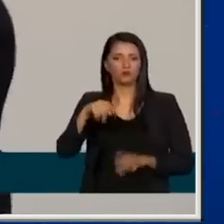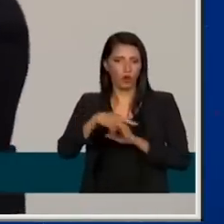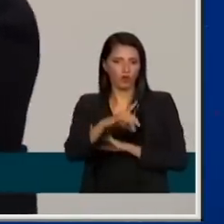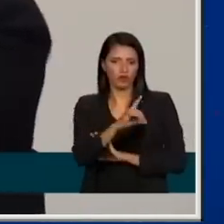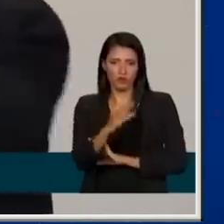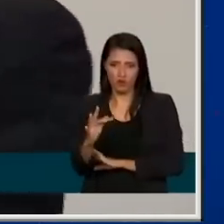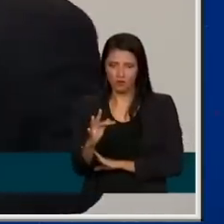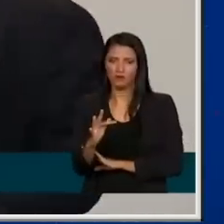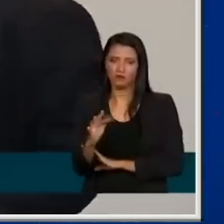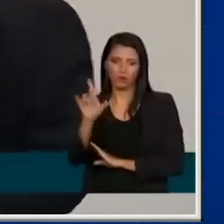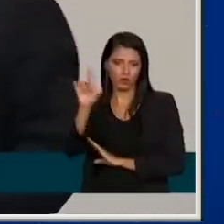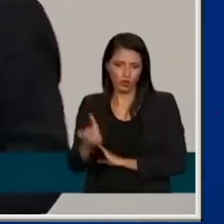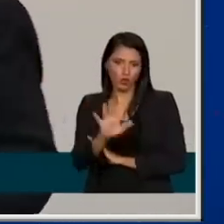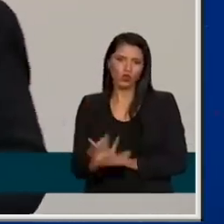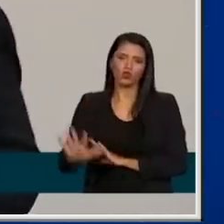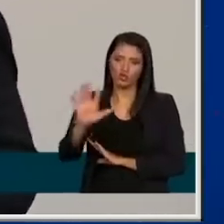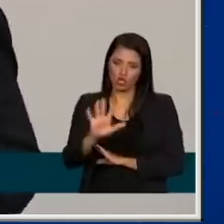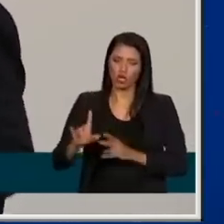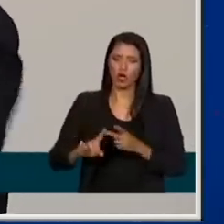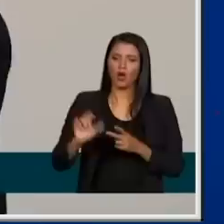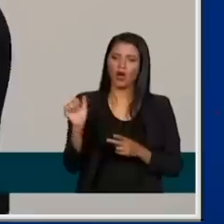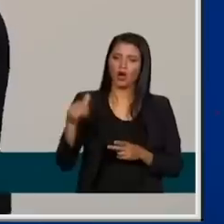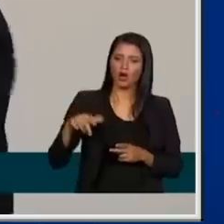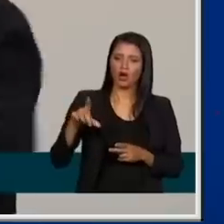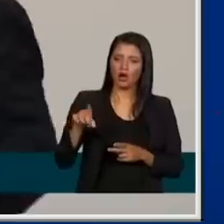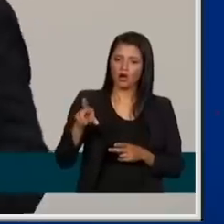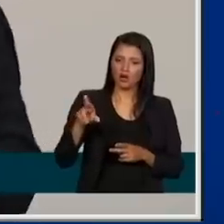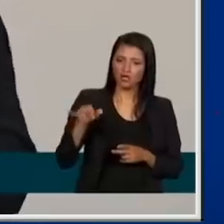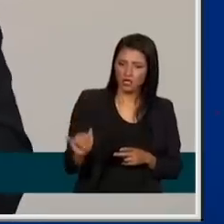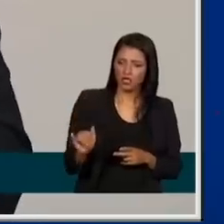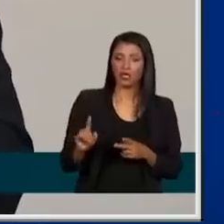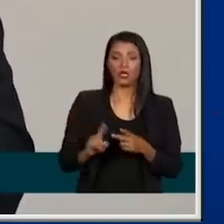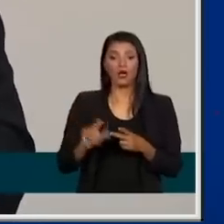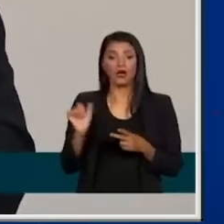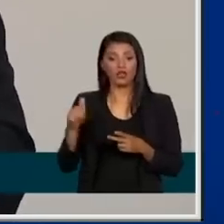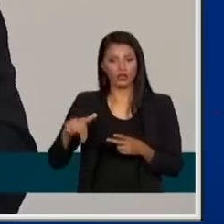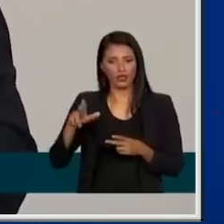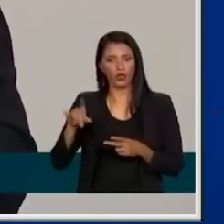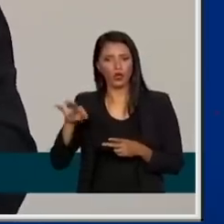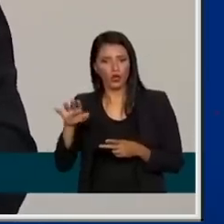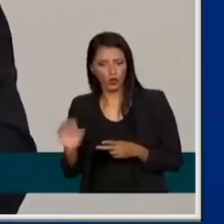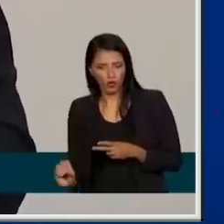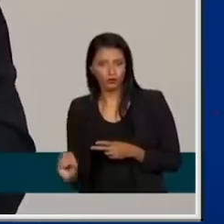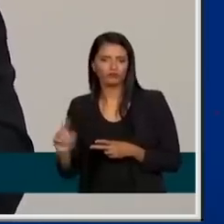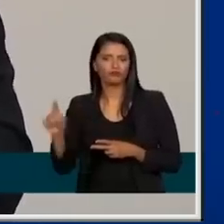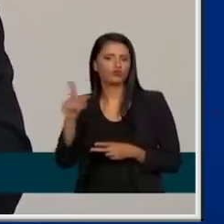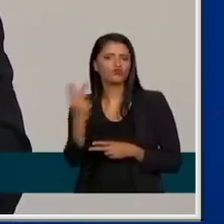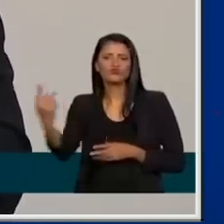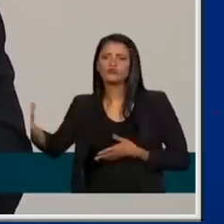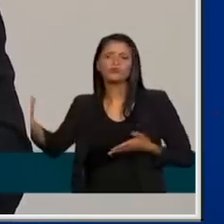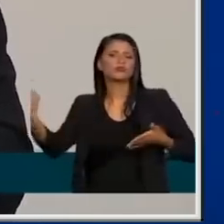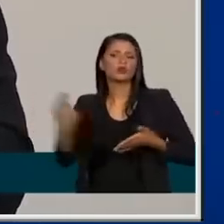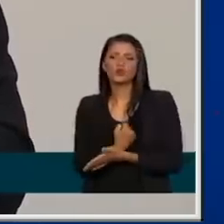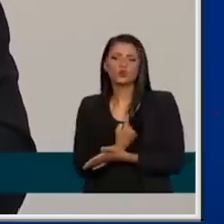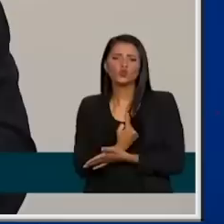a Polícia Rodoviária Federal tem feito um trabalho Fantástico no combate ao Crime com